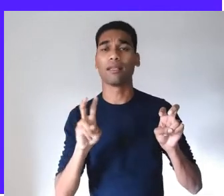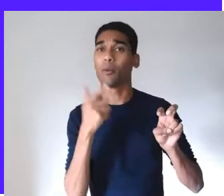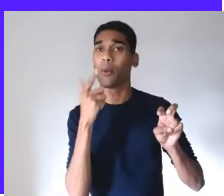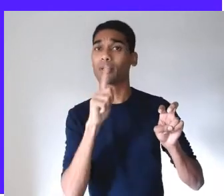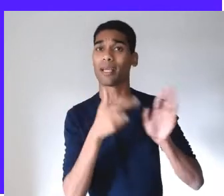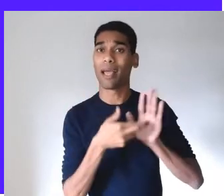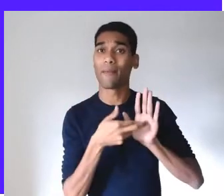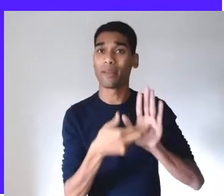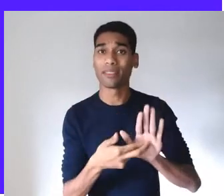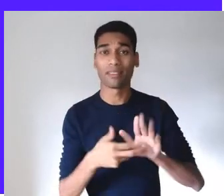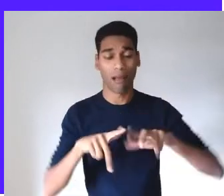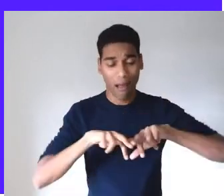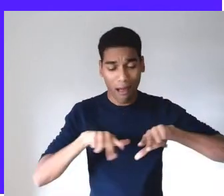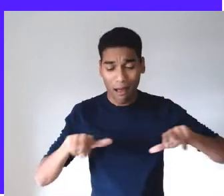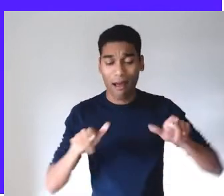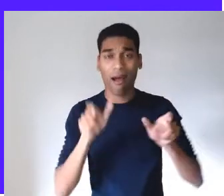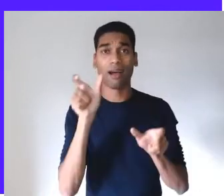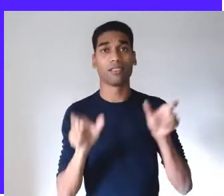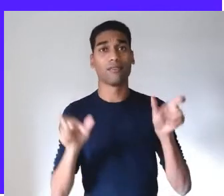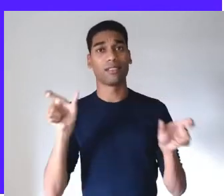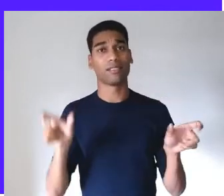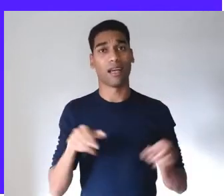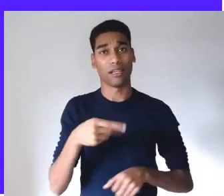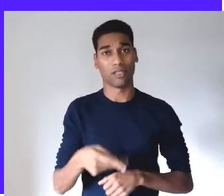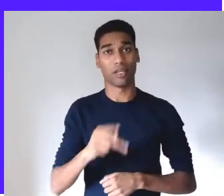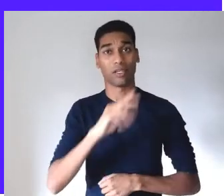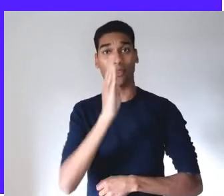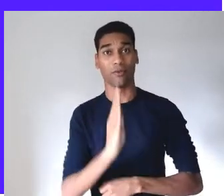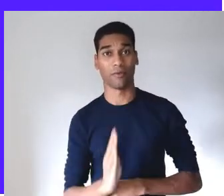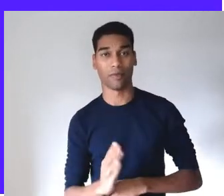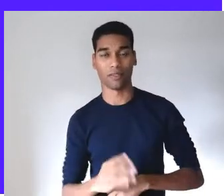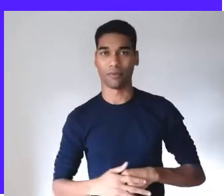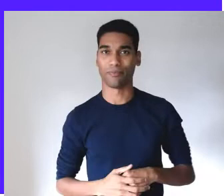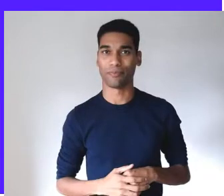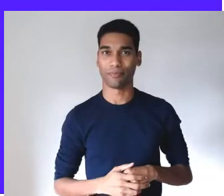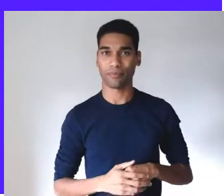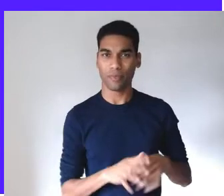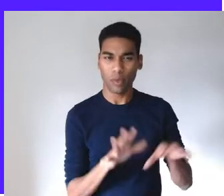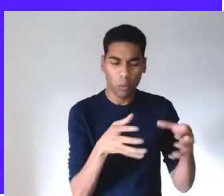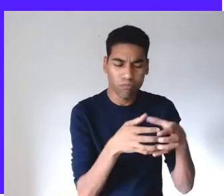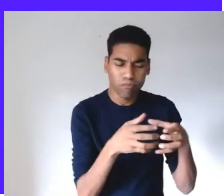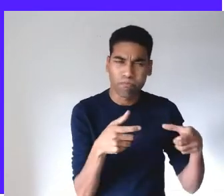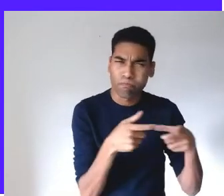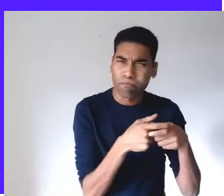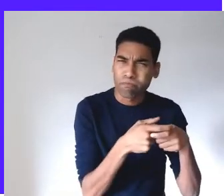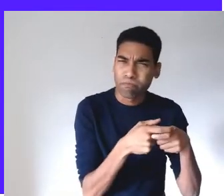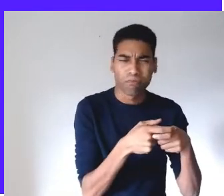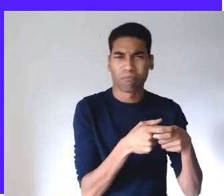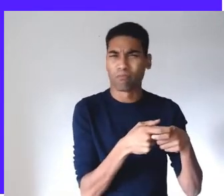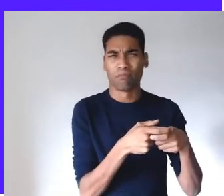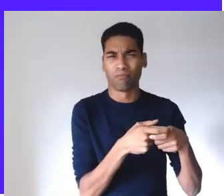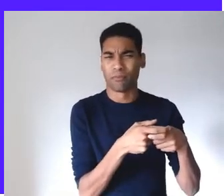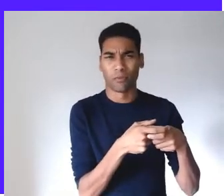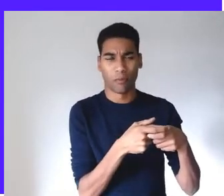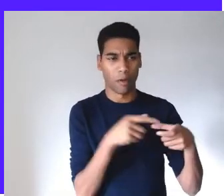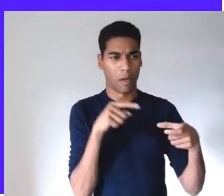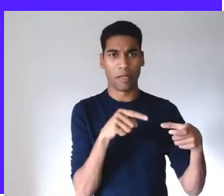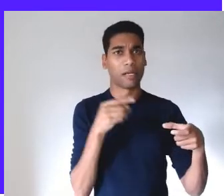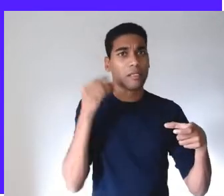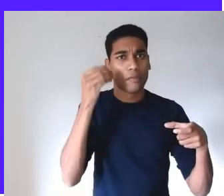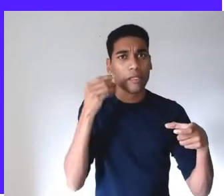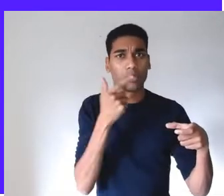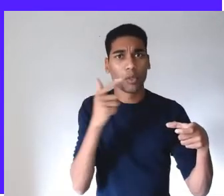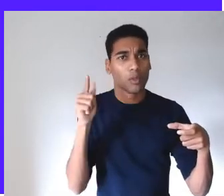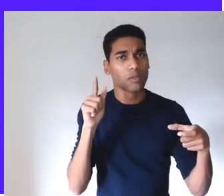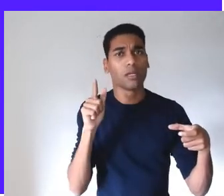menos gabinete, né, e mais vozes que vivem a desigualdade, né. E eu acho, a